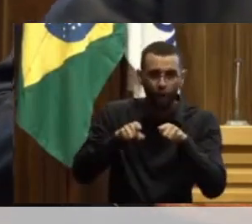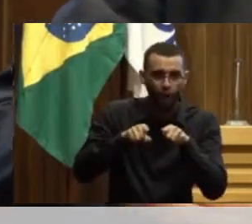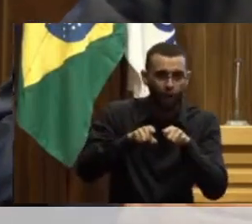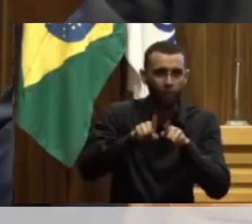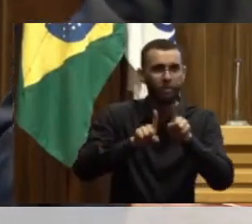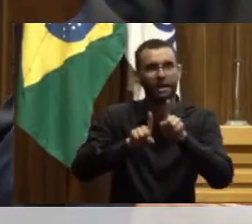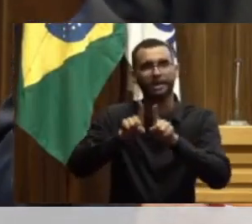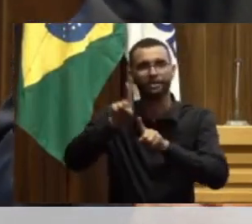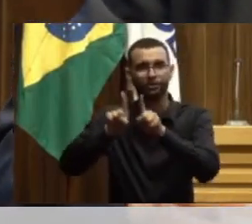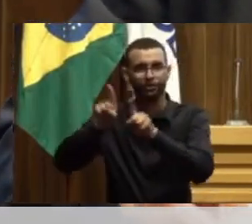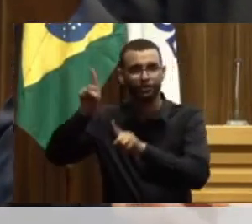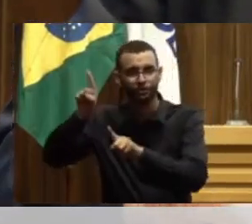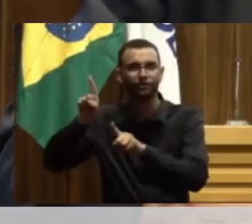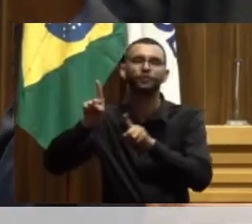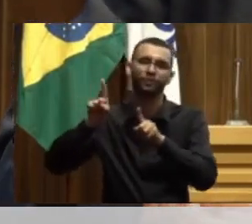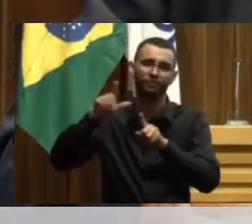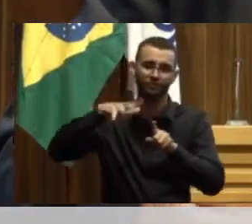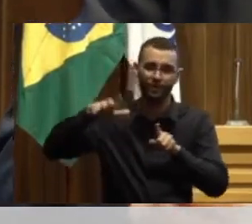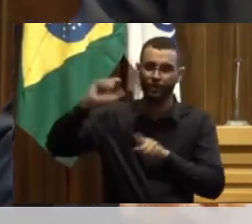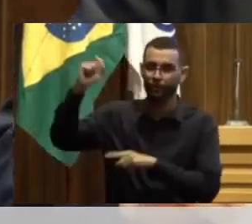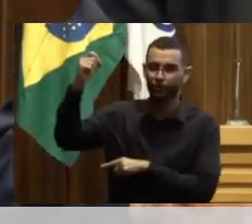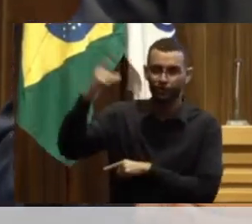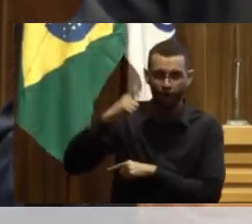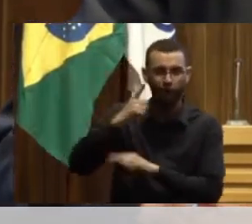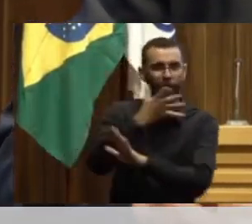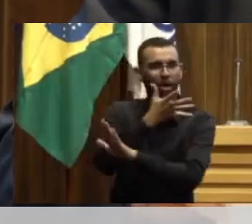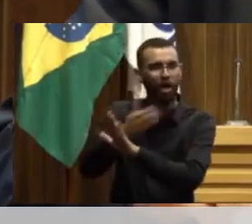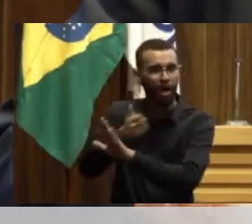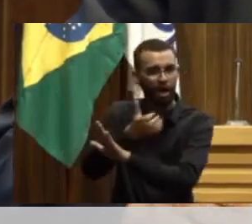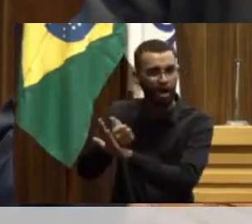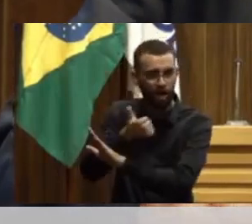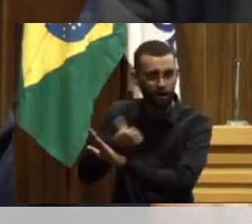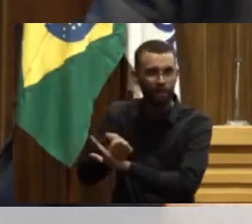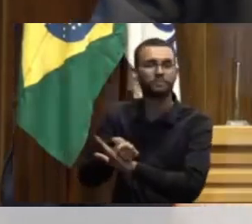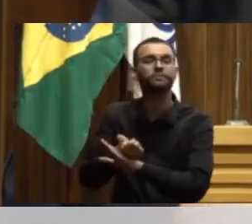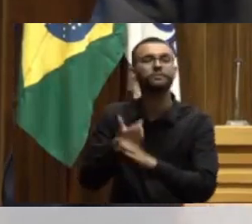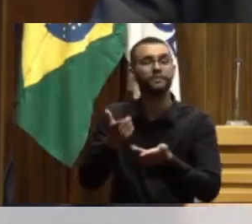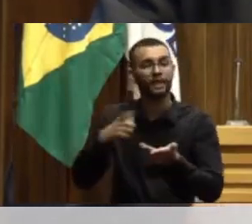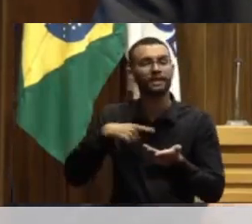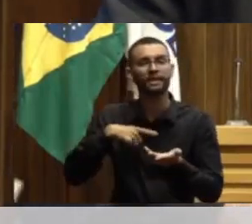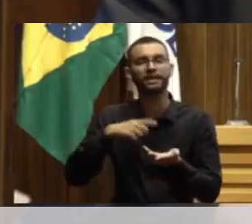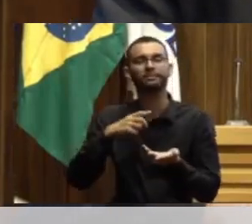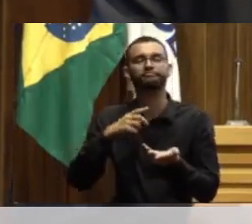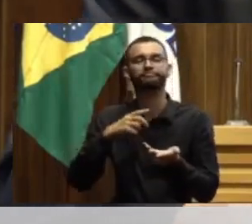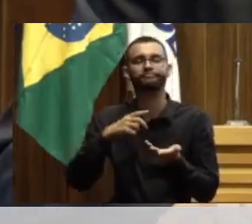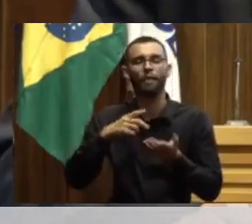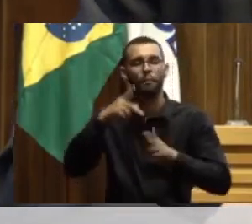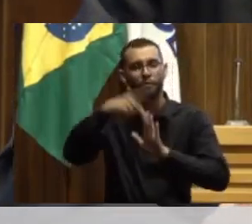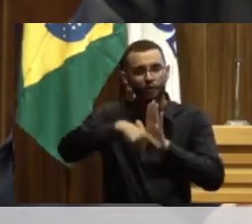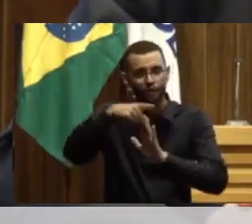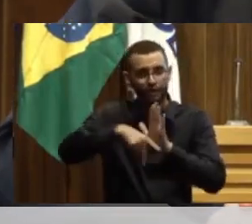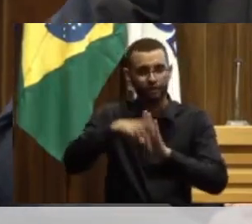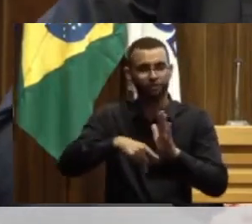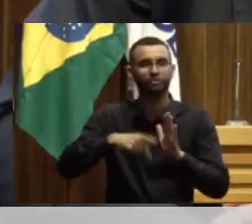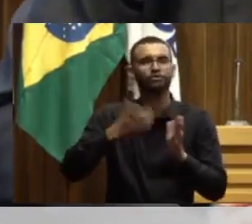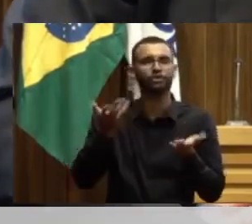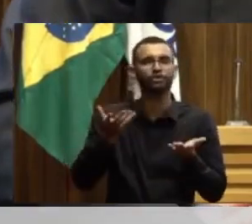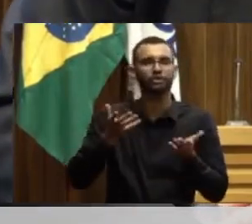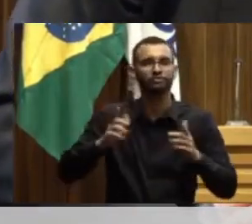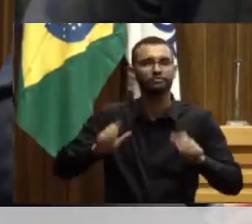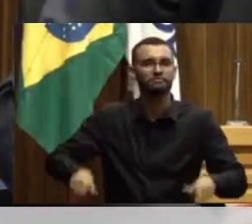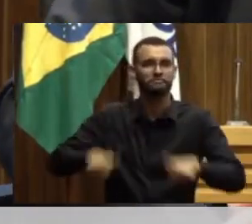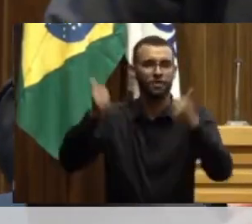país. E estamos demonstrando isso com uma velocidade de projetos, de aceleração de investimentos. Ainda